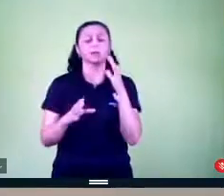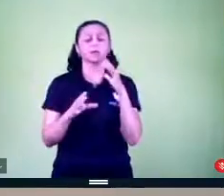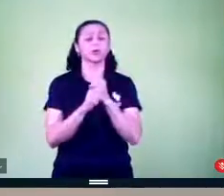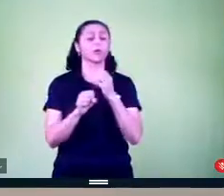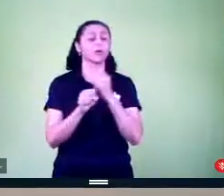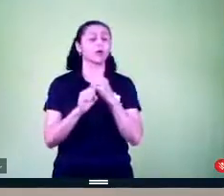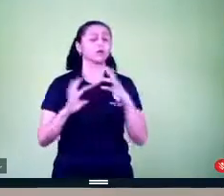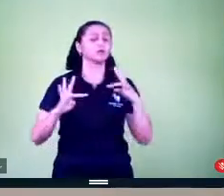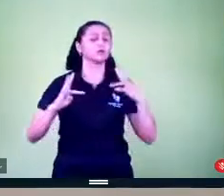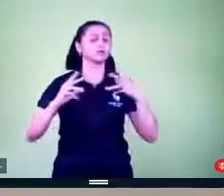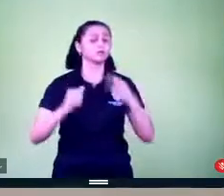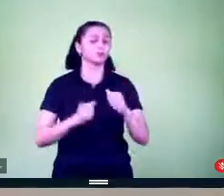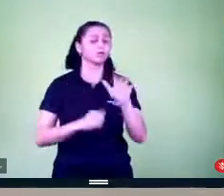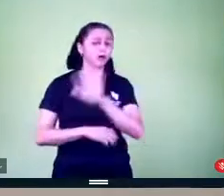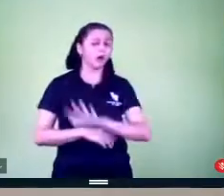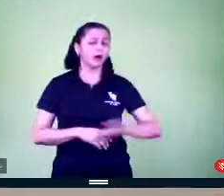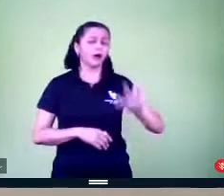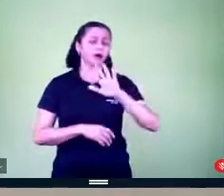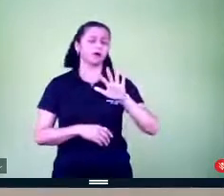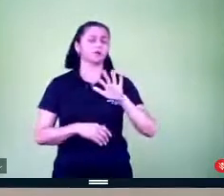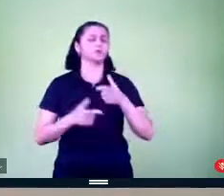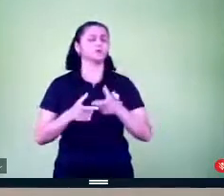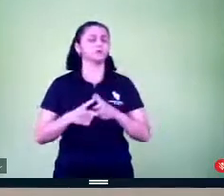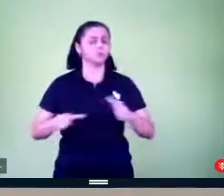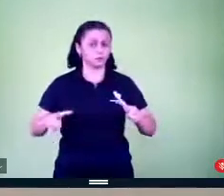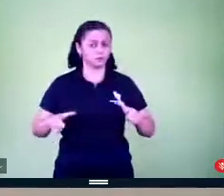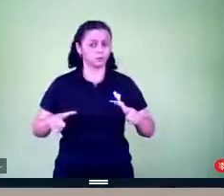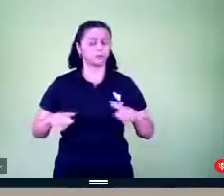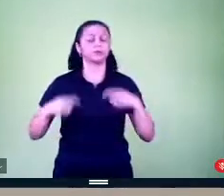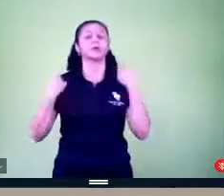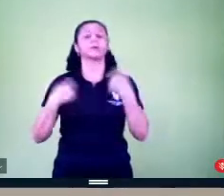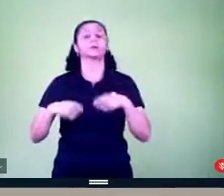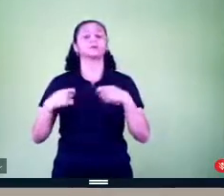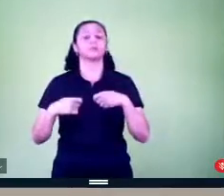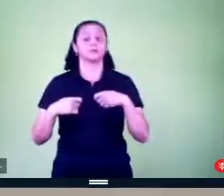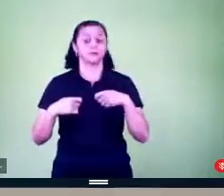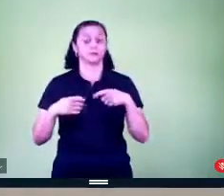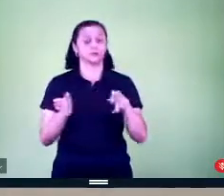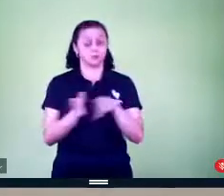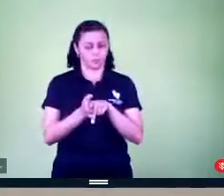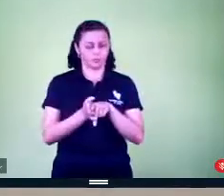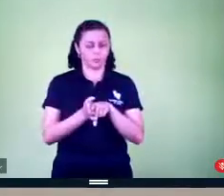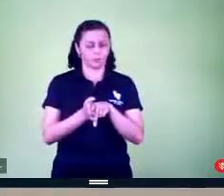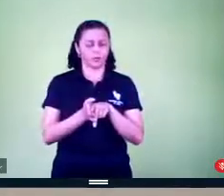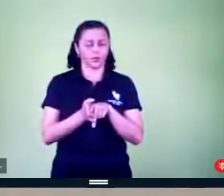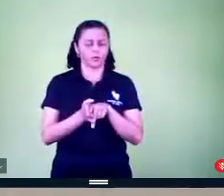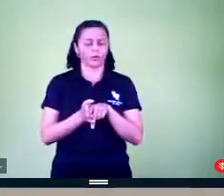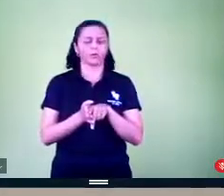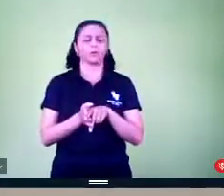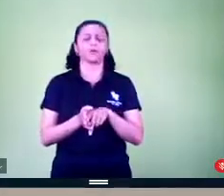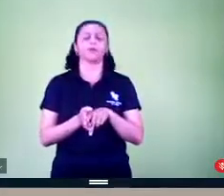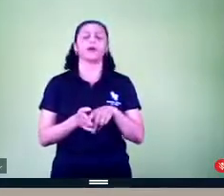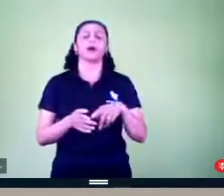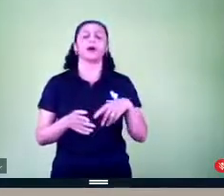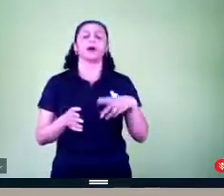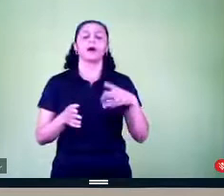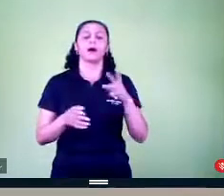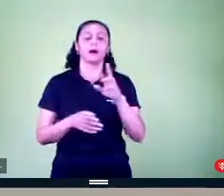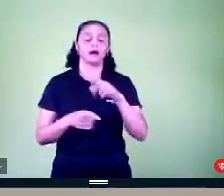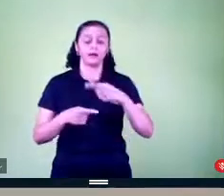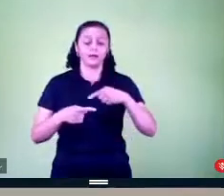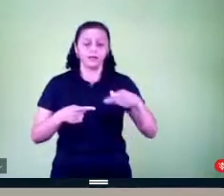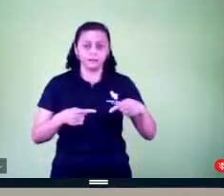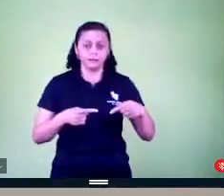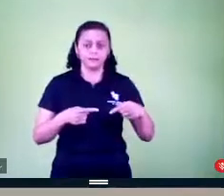a resistência equivalente deste meu circuito em paralelo. Temos dois resistores ligados em paralelo, então